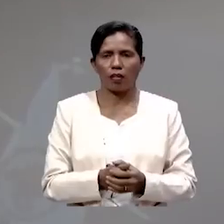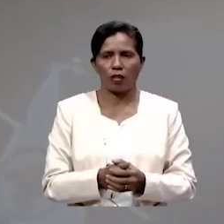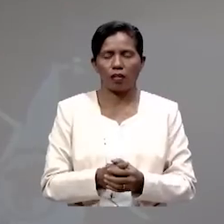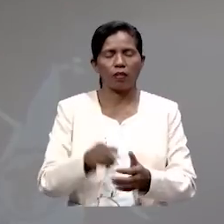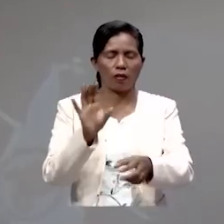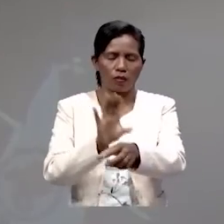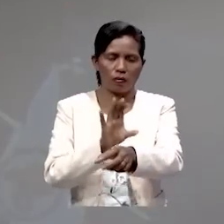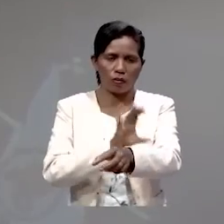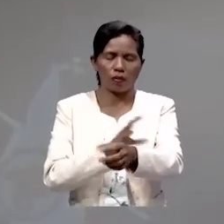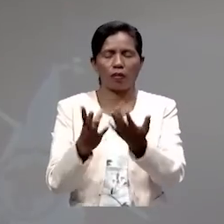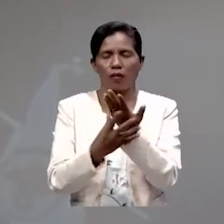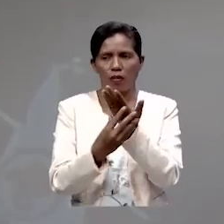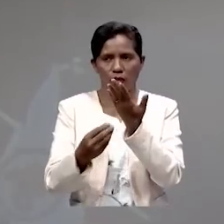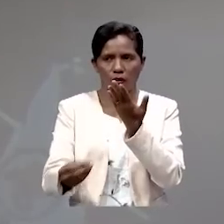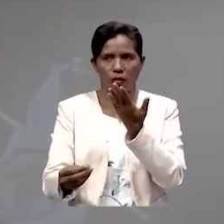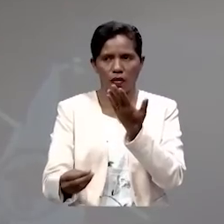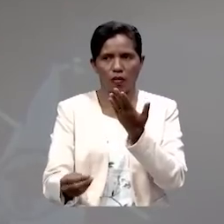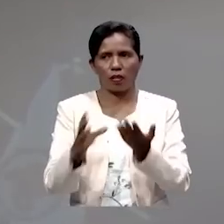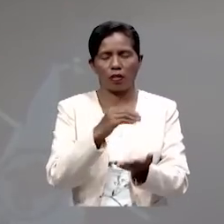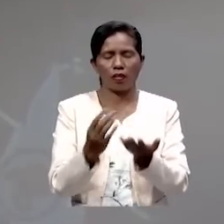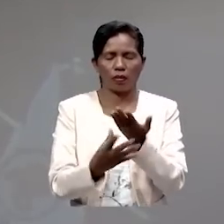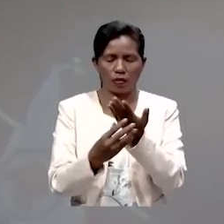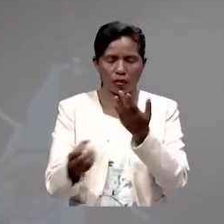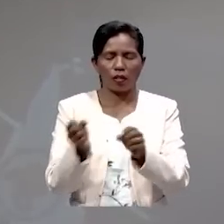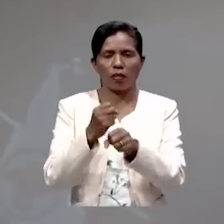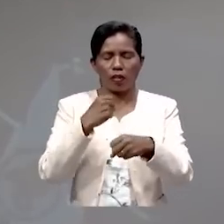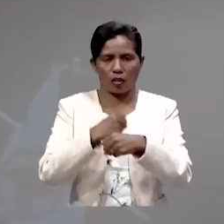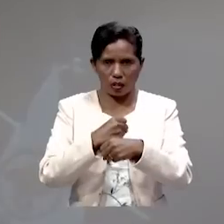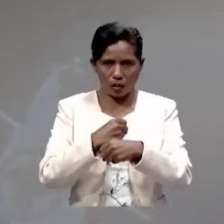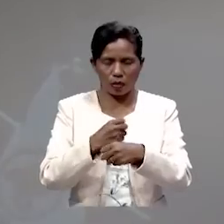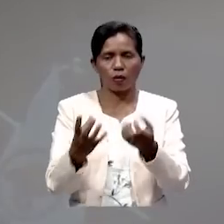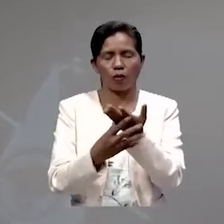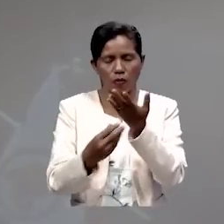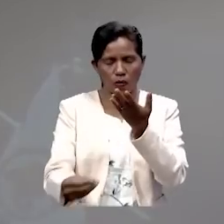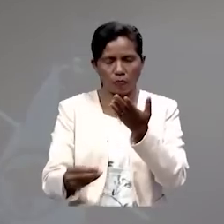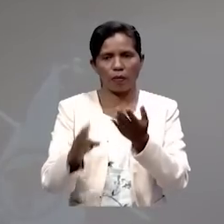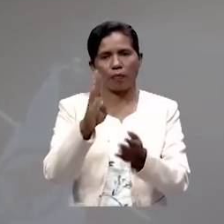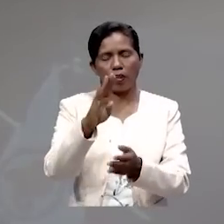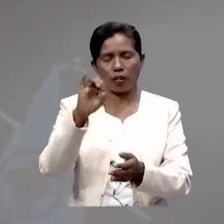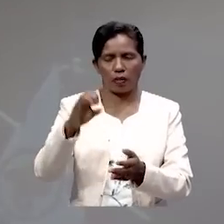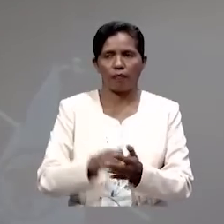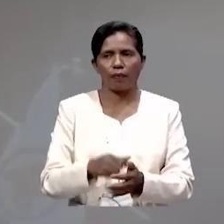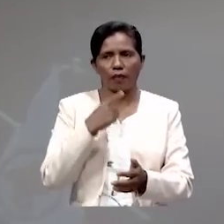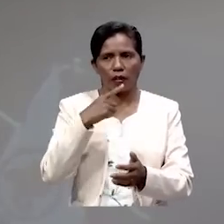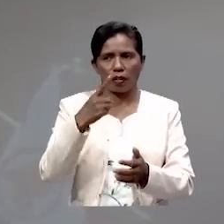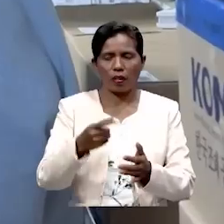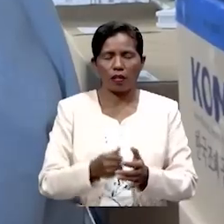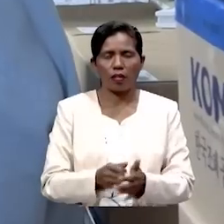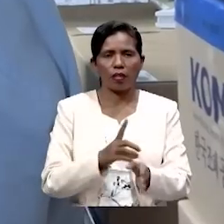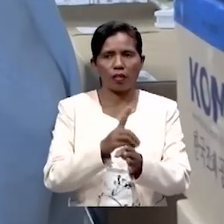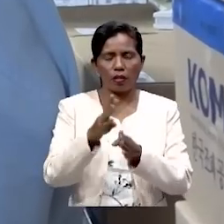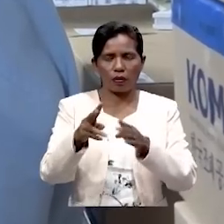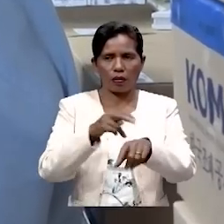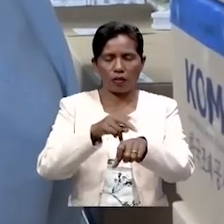computador e printer para imprimir os documentos ou bilhete de identidade. A tamba questão né, diretor